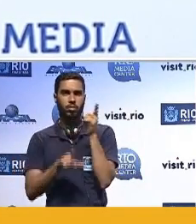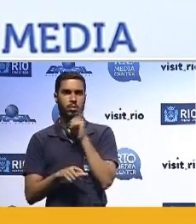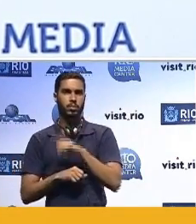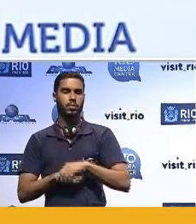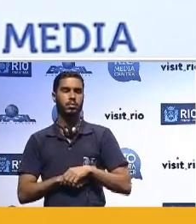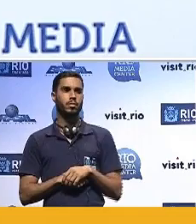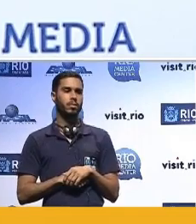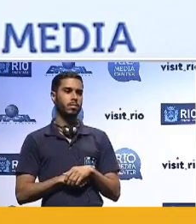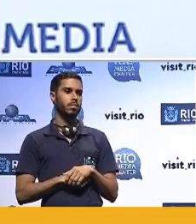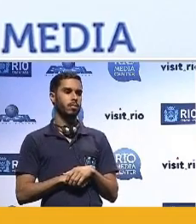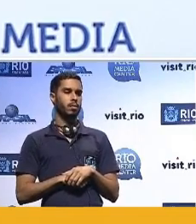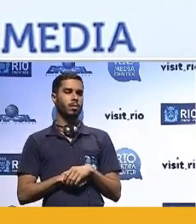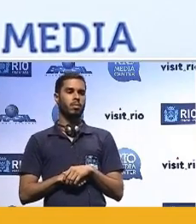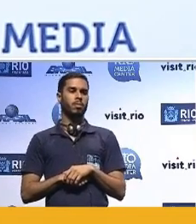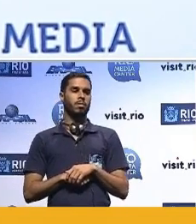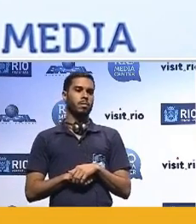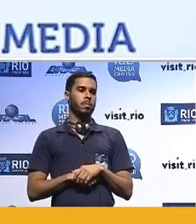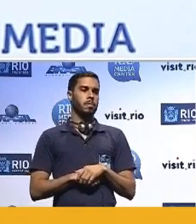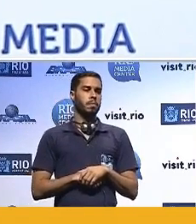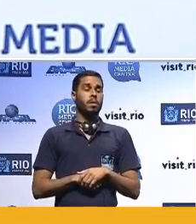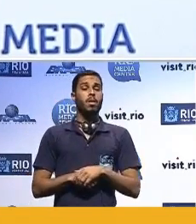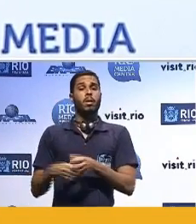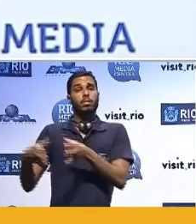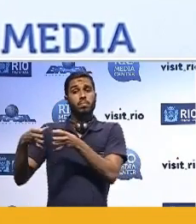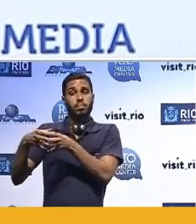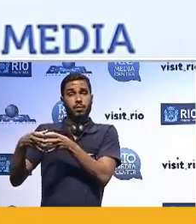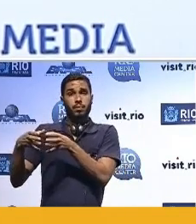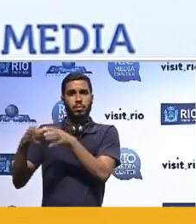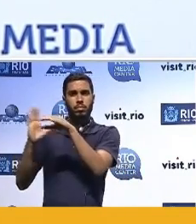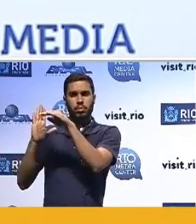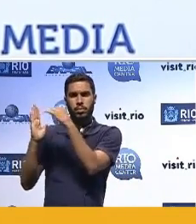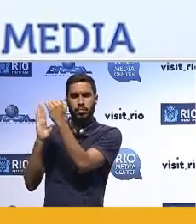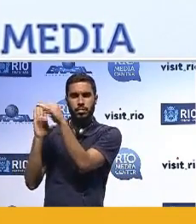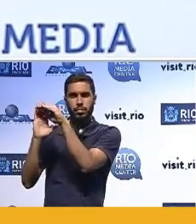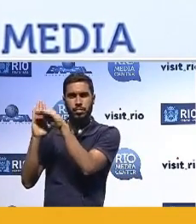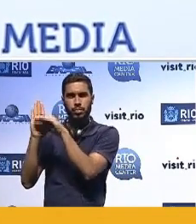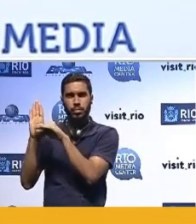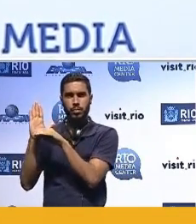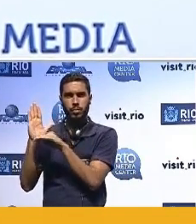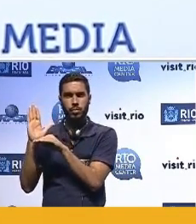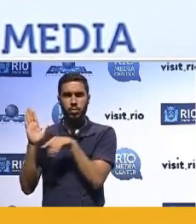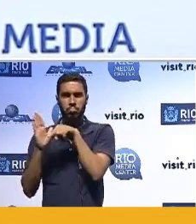O banco de dados, o que eu estou falando? Estamos tratando de uma ferramenta